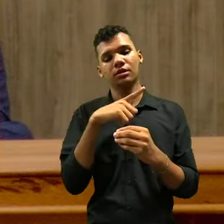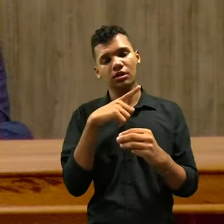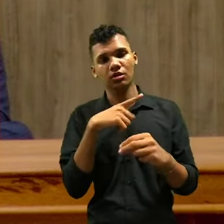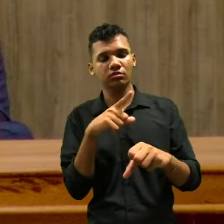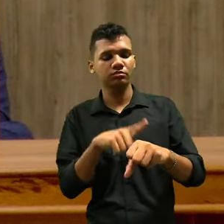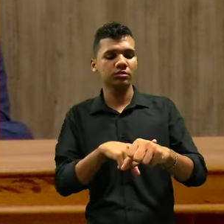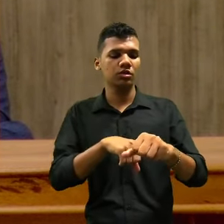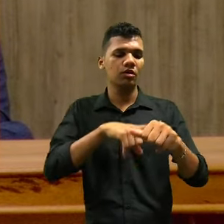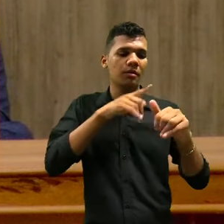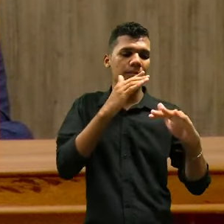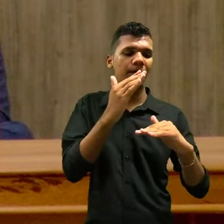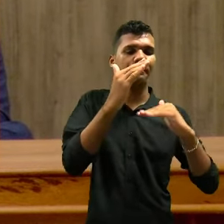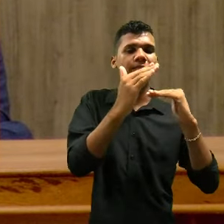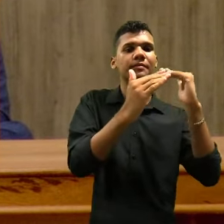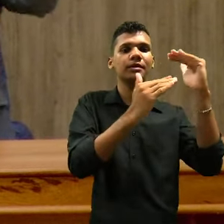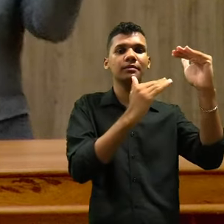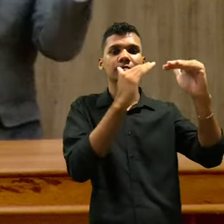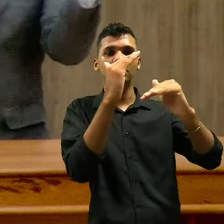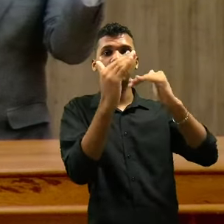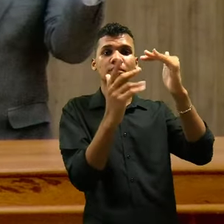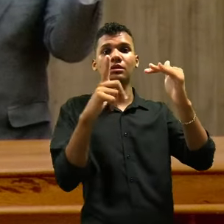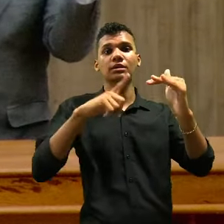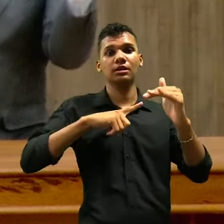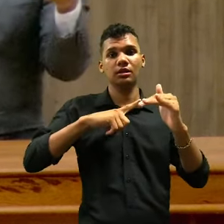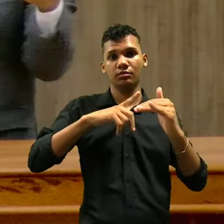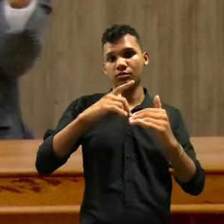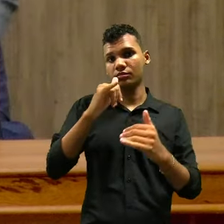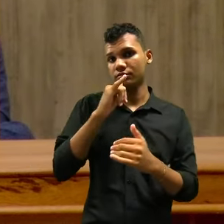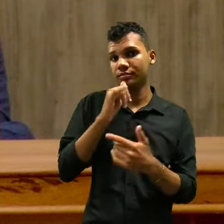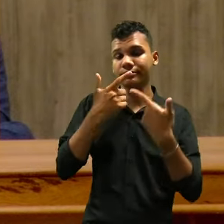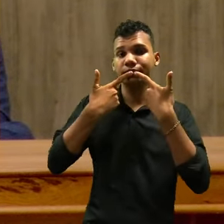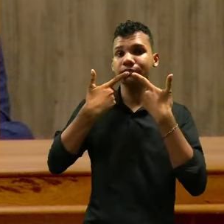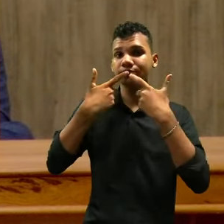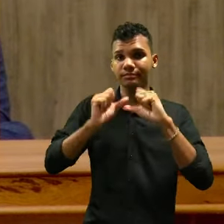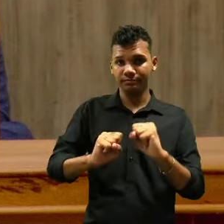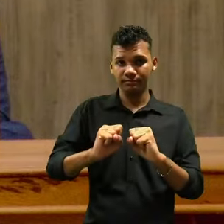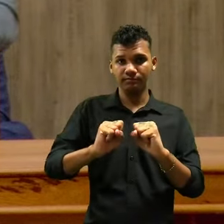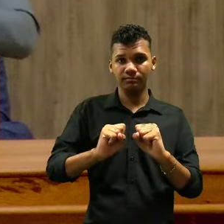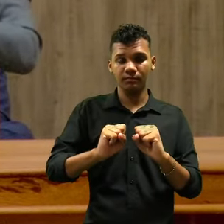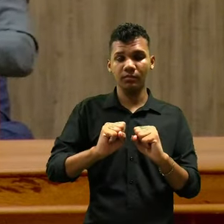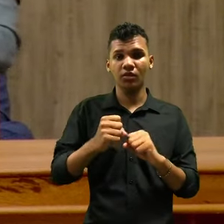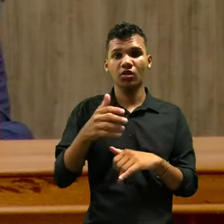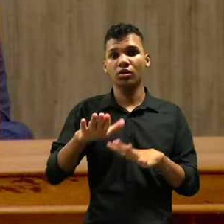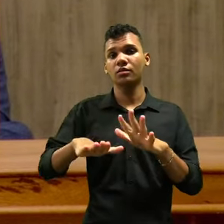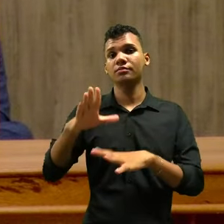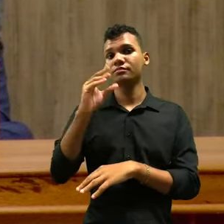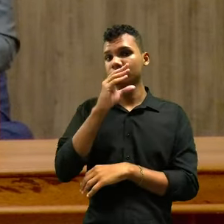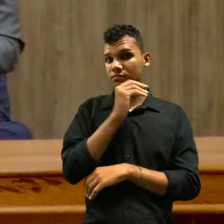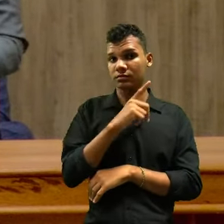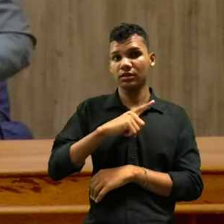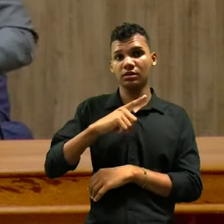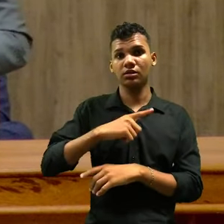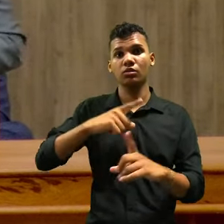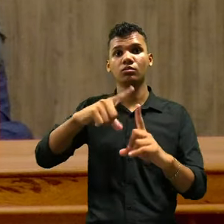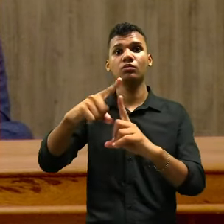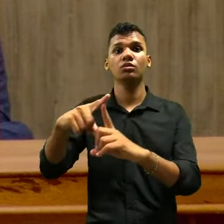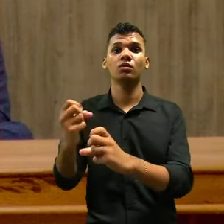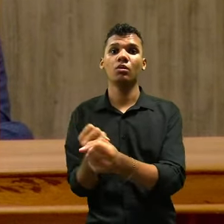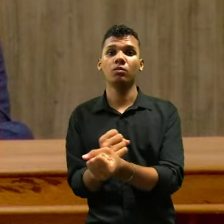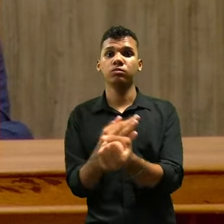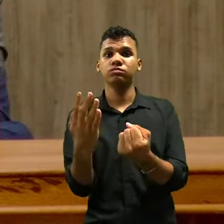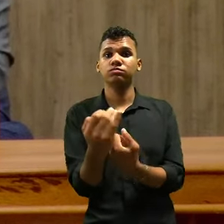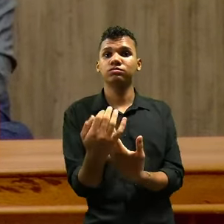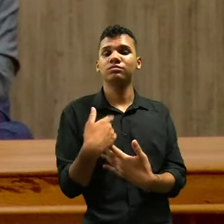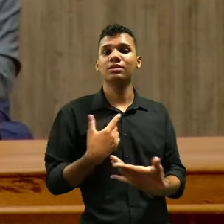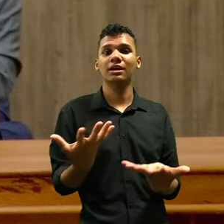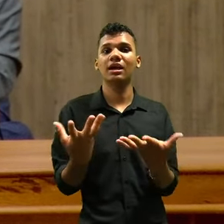e como é que se trabalha a emoção linguagem na adolescência o jovem tem um tipo de emoção que ele quer provar